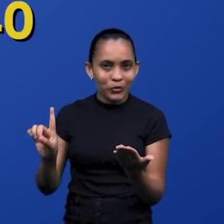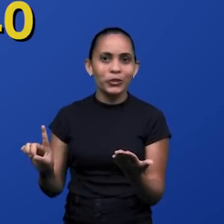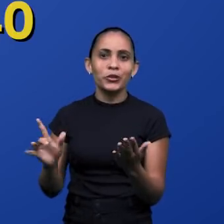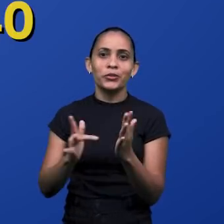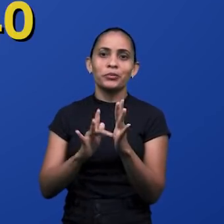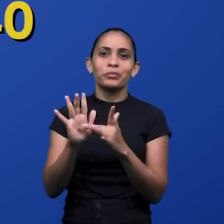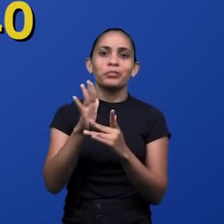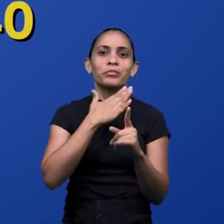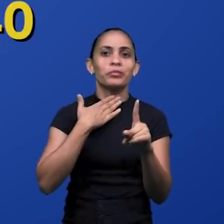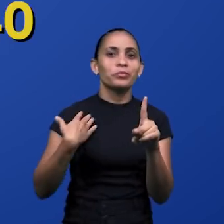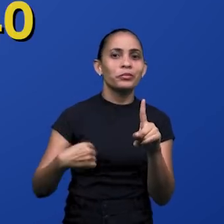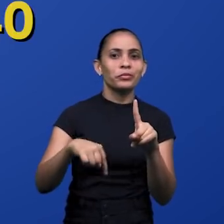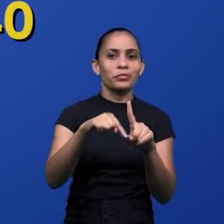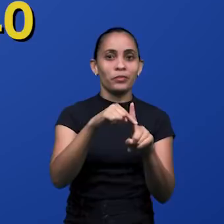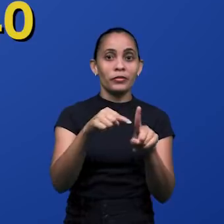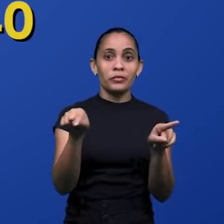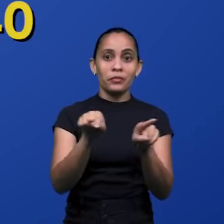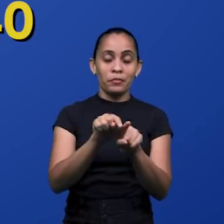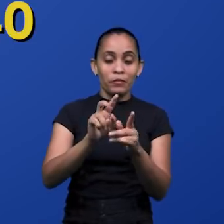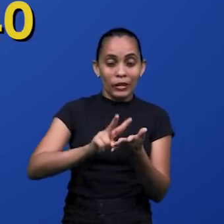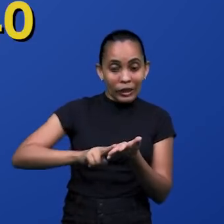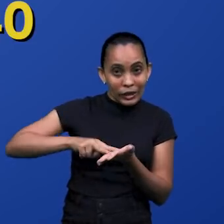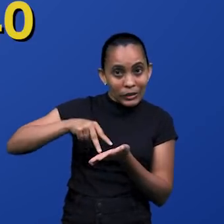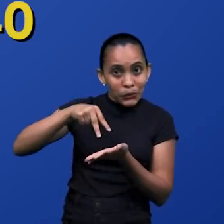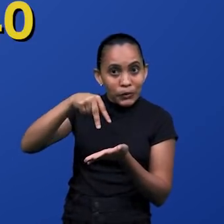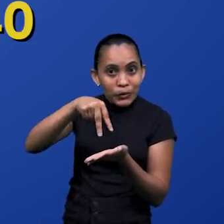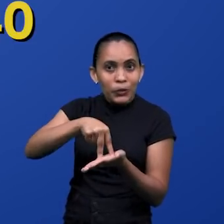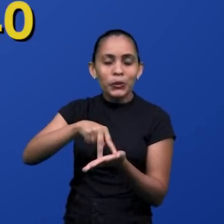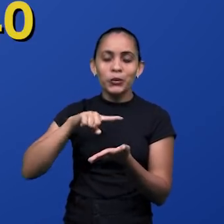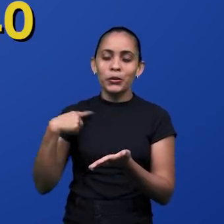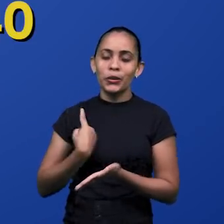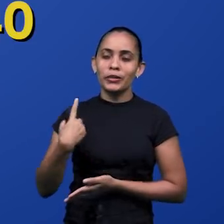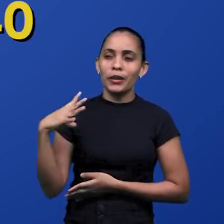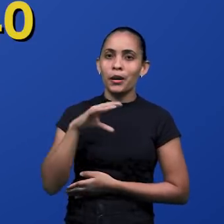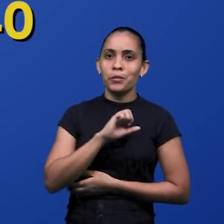morte e ressurreição, bem como amamos a volta